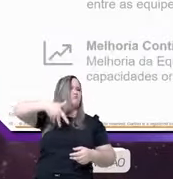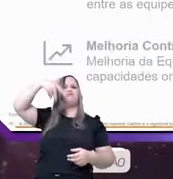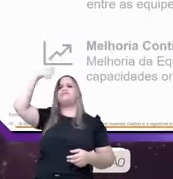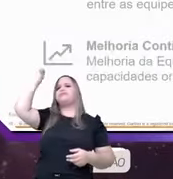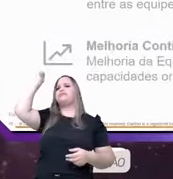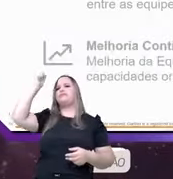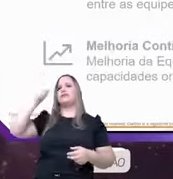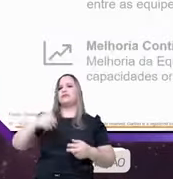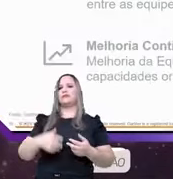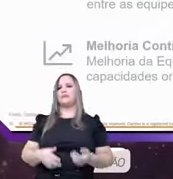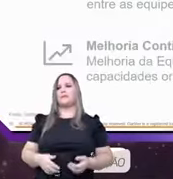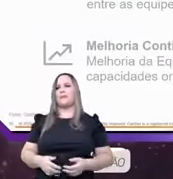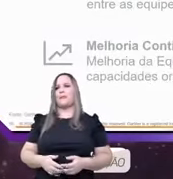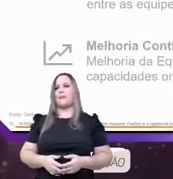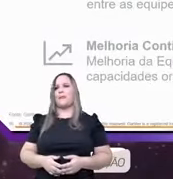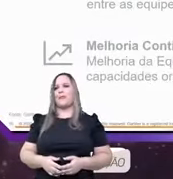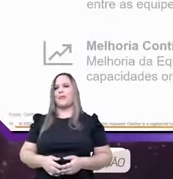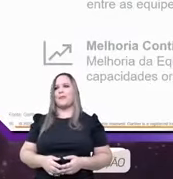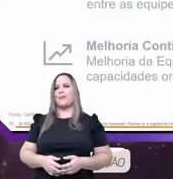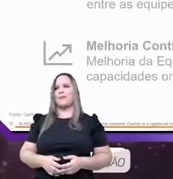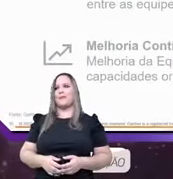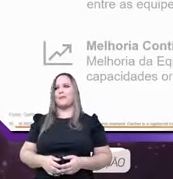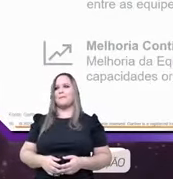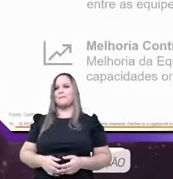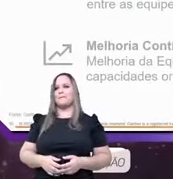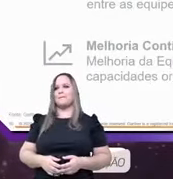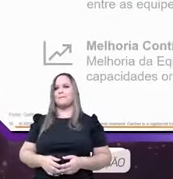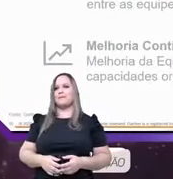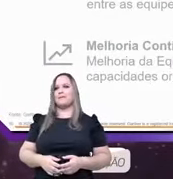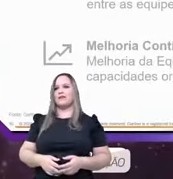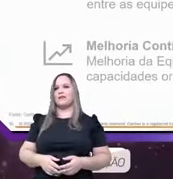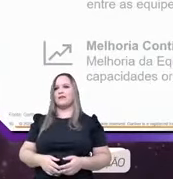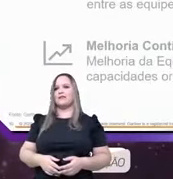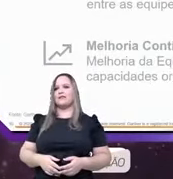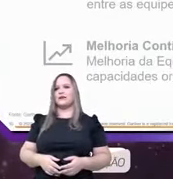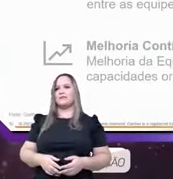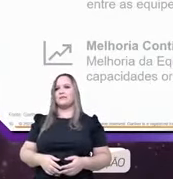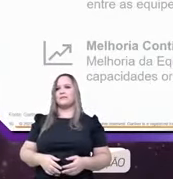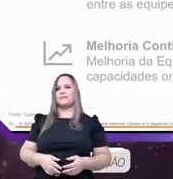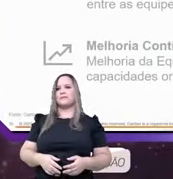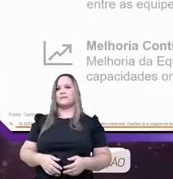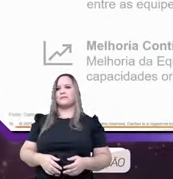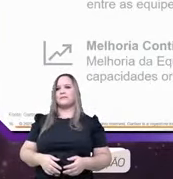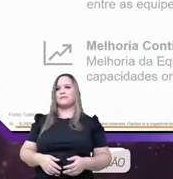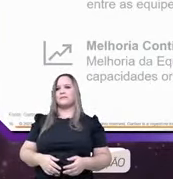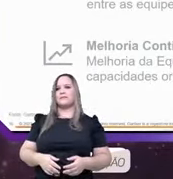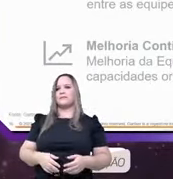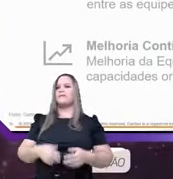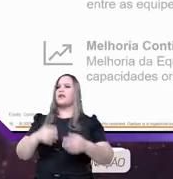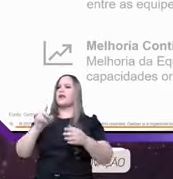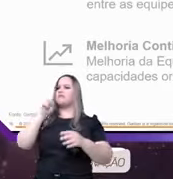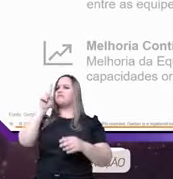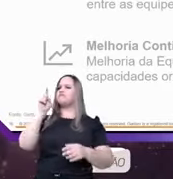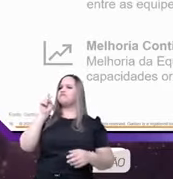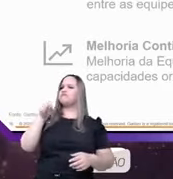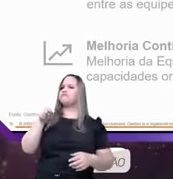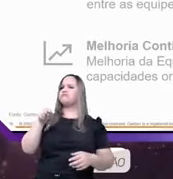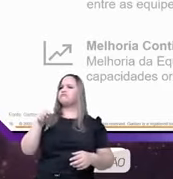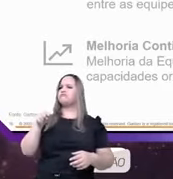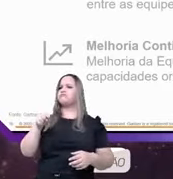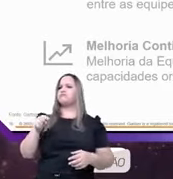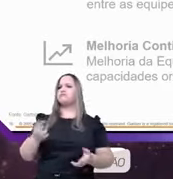melhora. Experimentação. Teste e ideação. Evoca um pouco da conversa